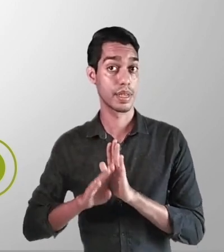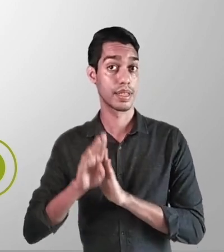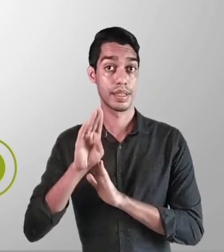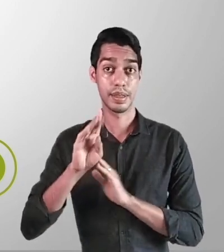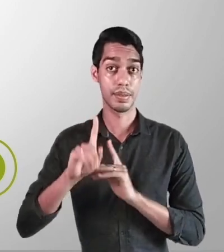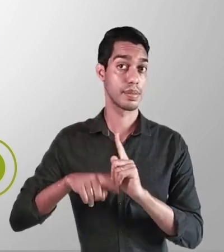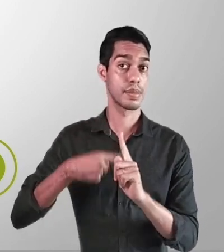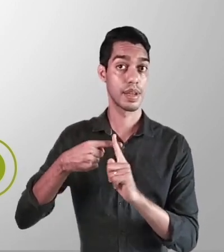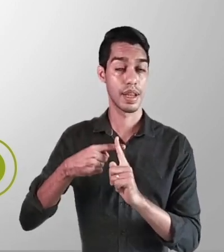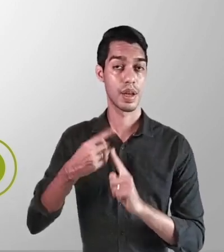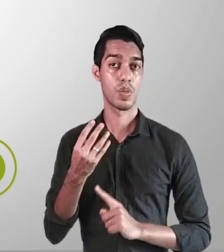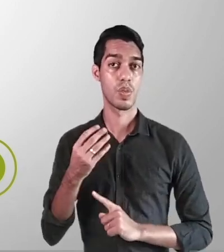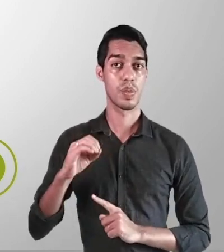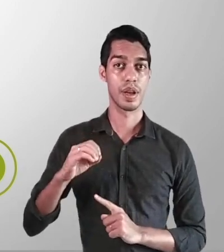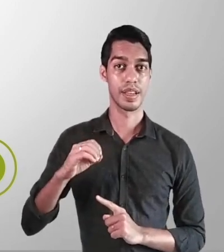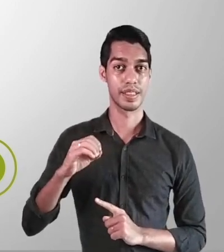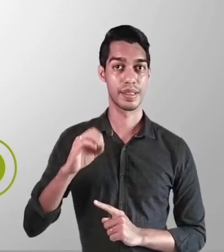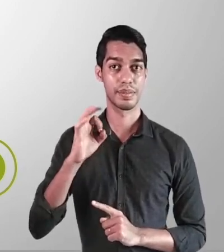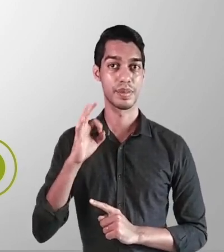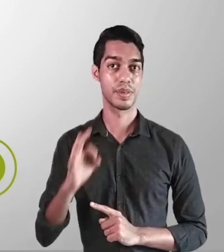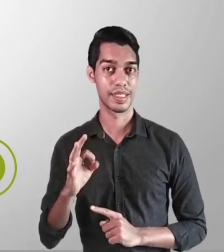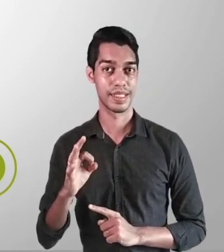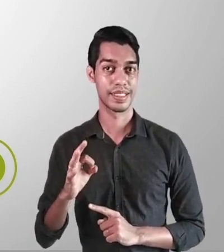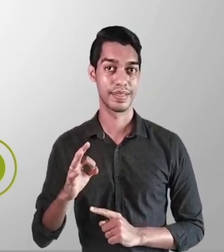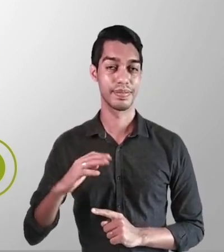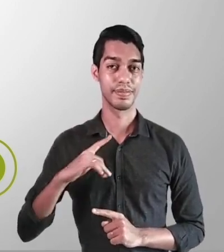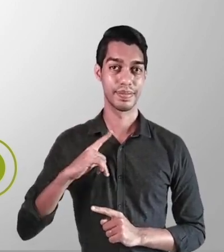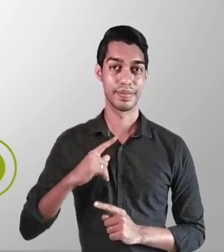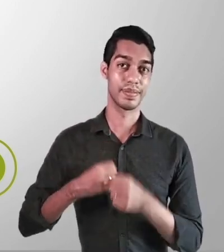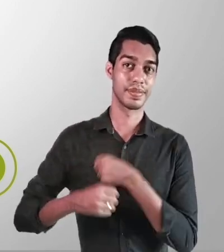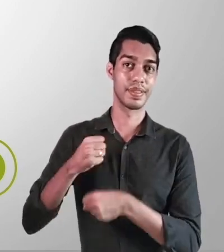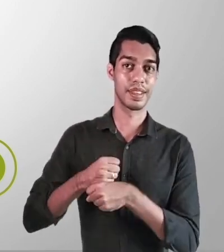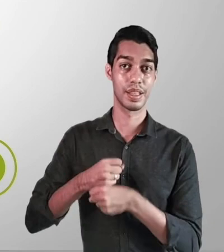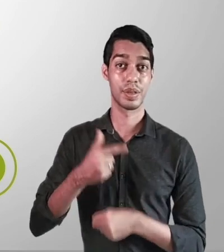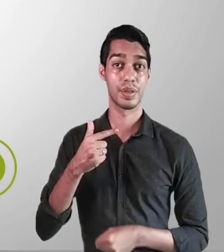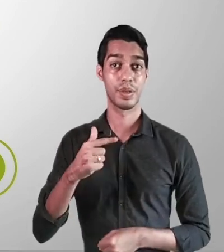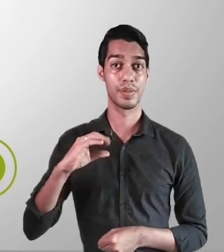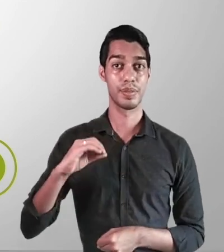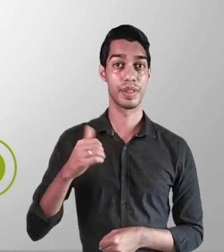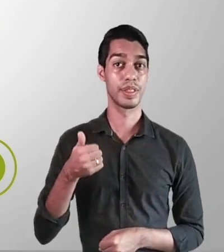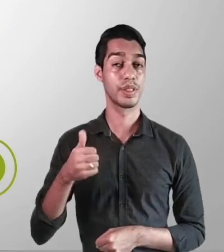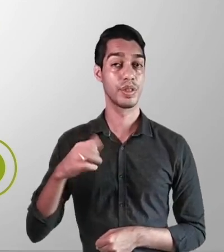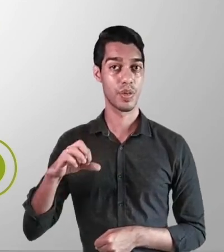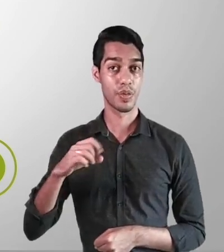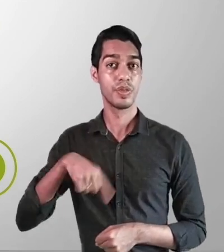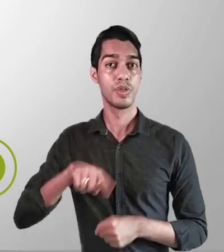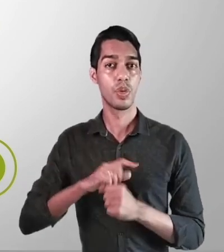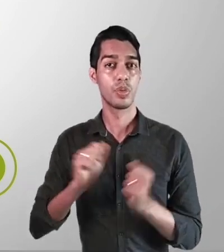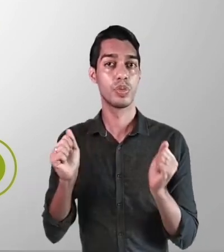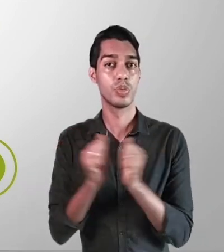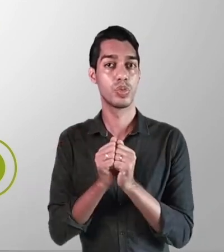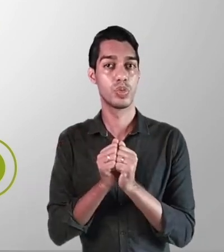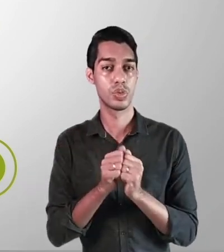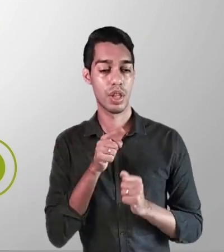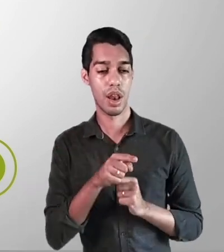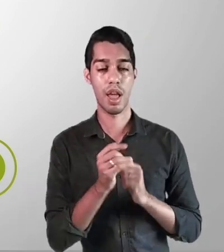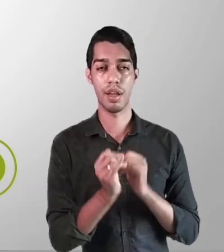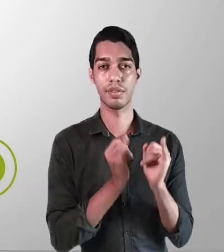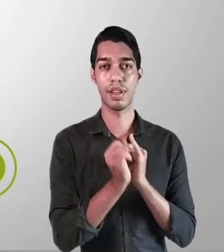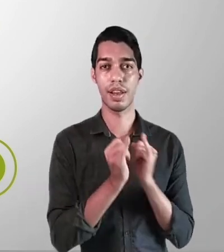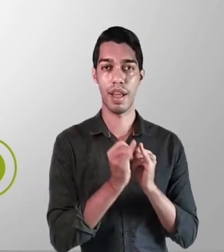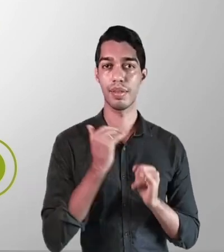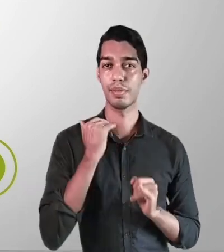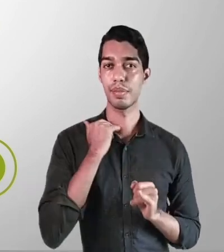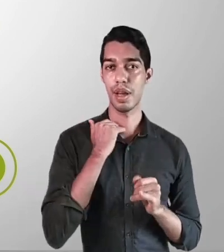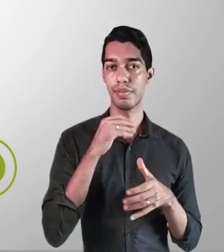de 40% em relação a 2019. Quando nós juntamos Internet Bank com Mobile Bank,